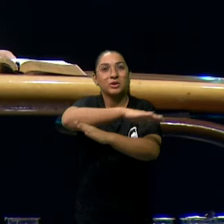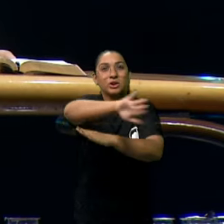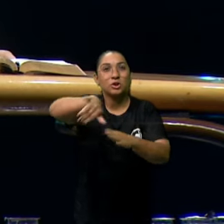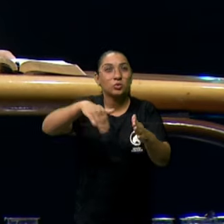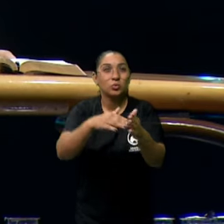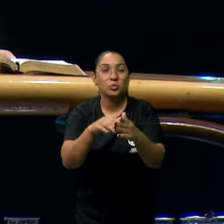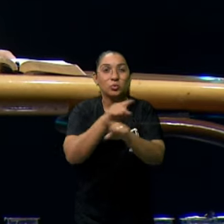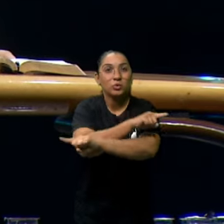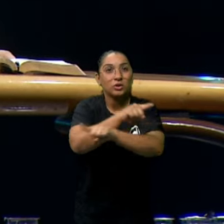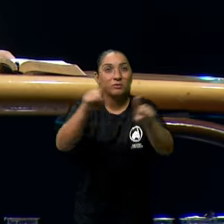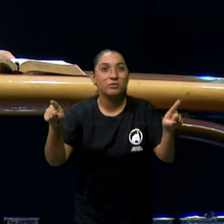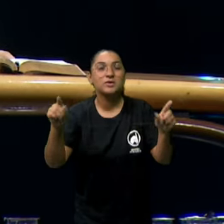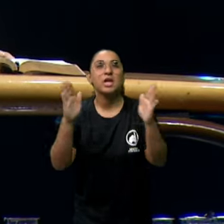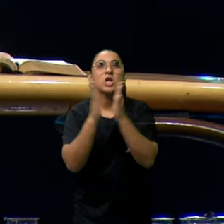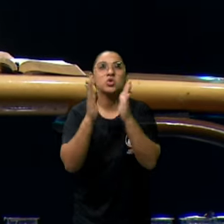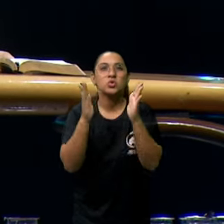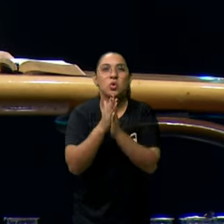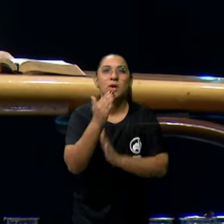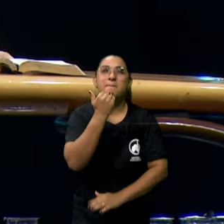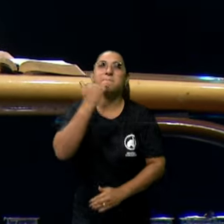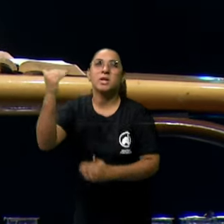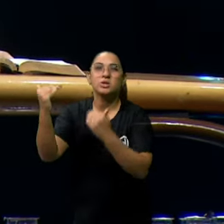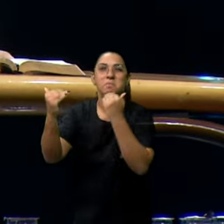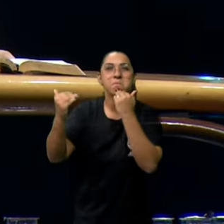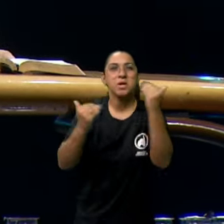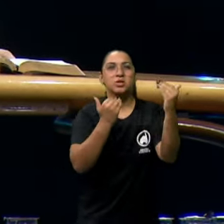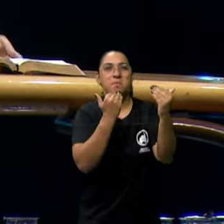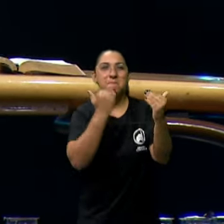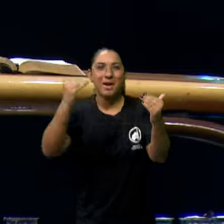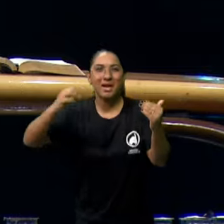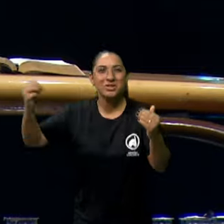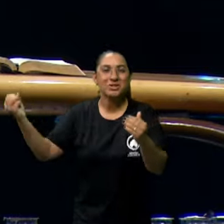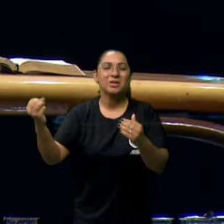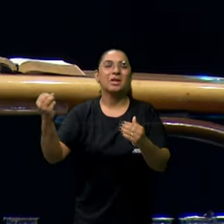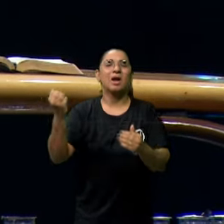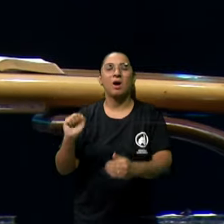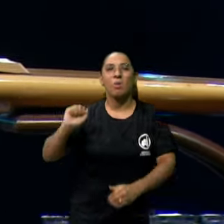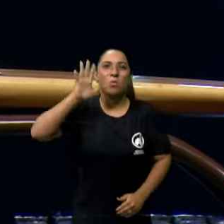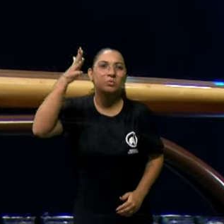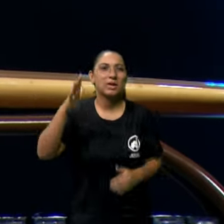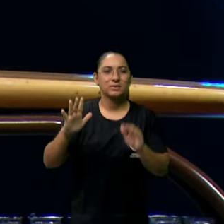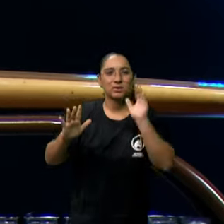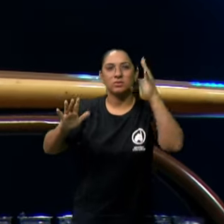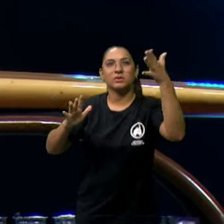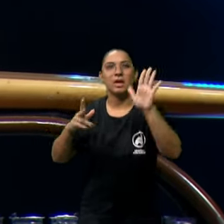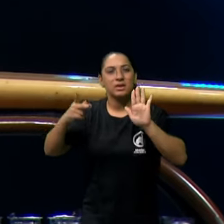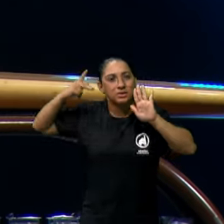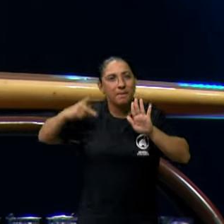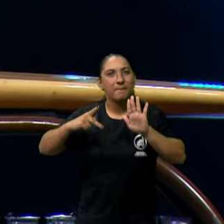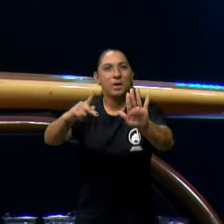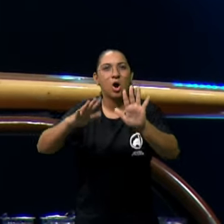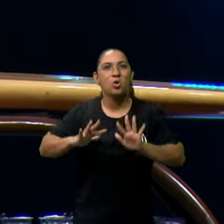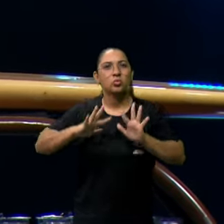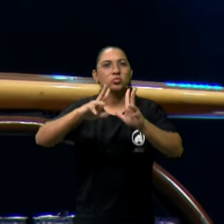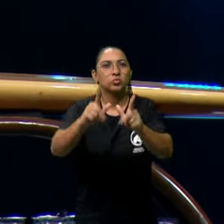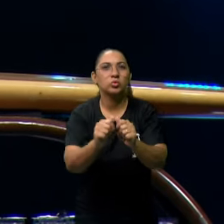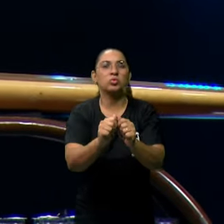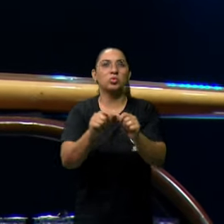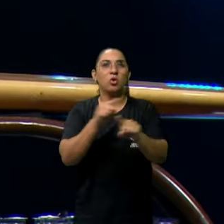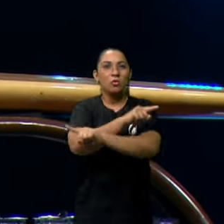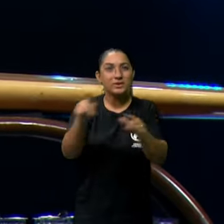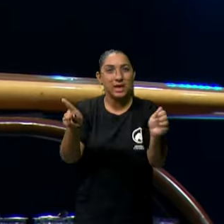seja amarrado que você o que você abre o que você fecha eu não sei se você entender mas você está dizendo Pedro eu vou